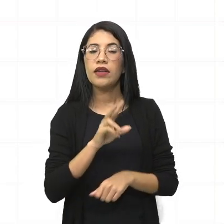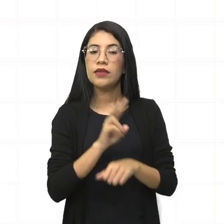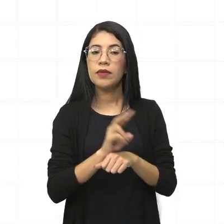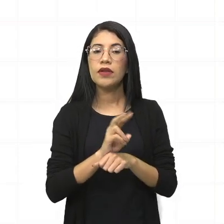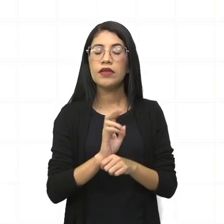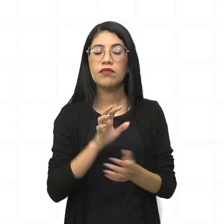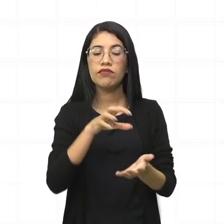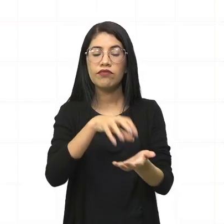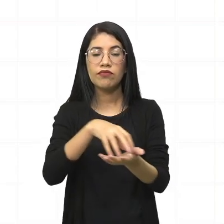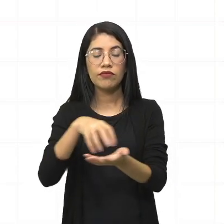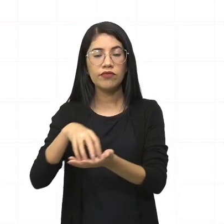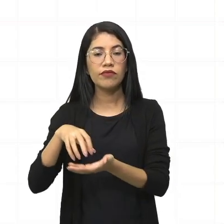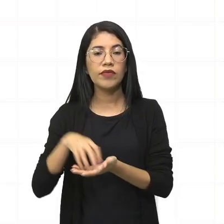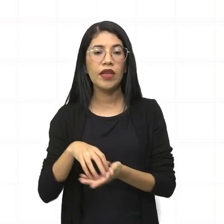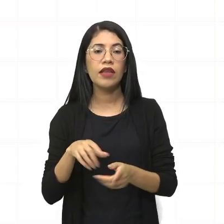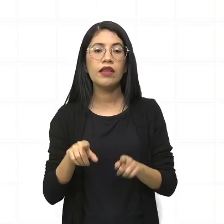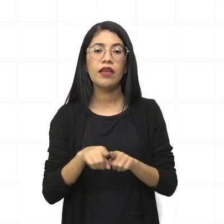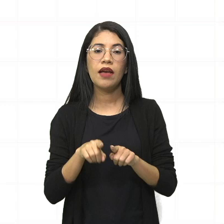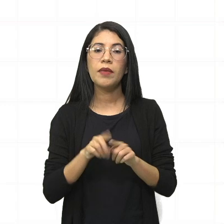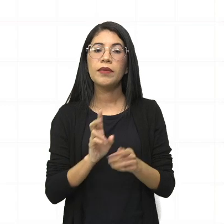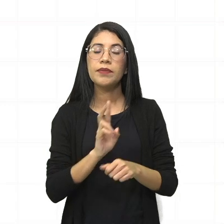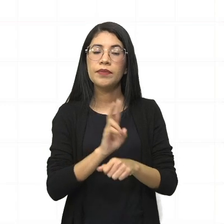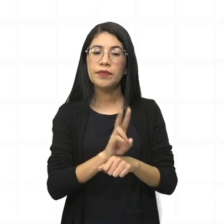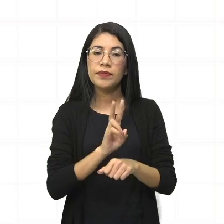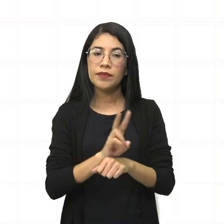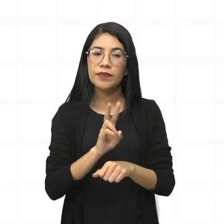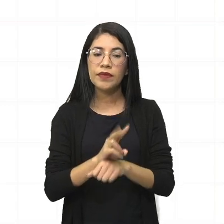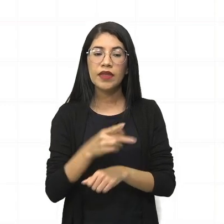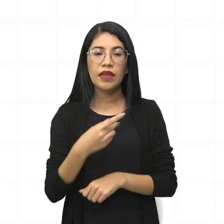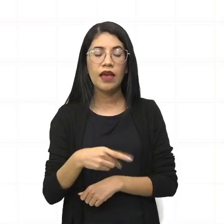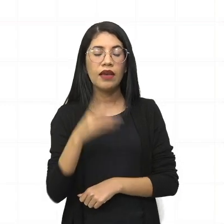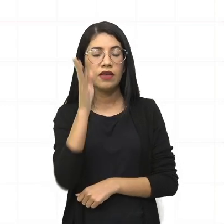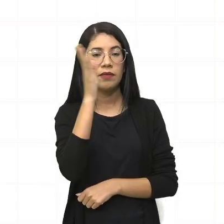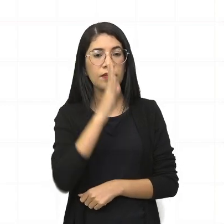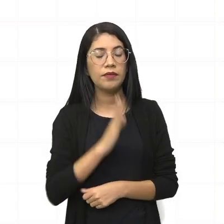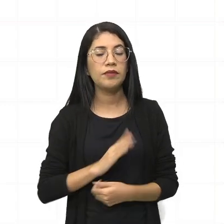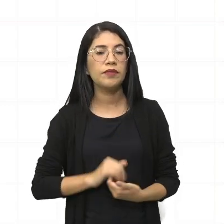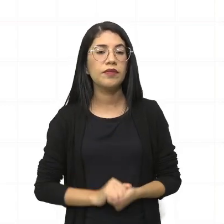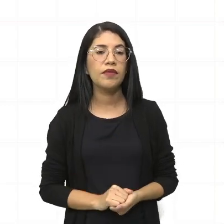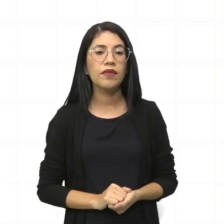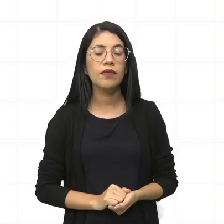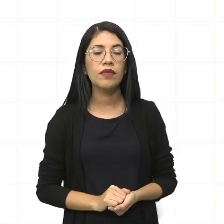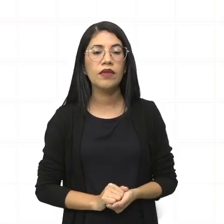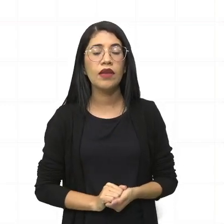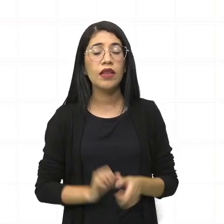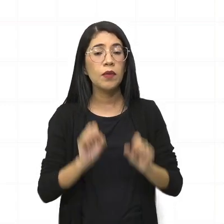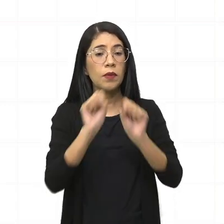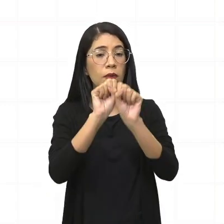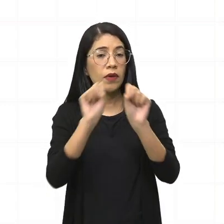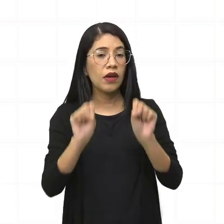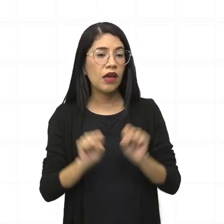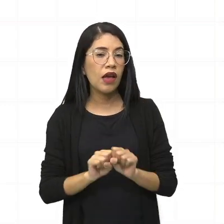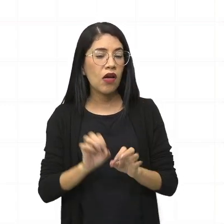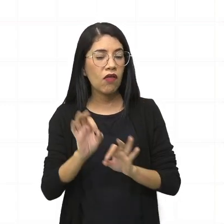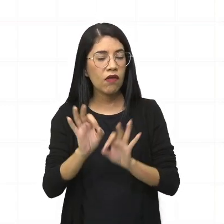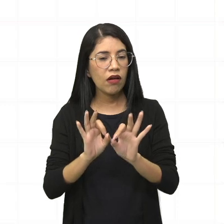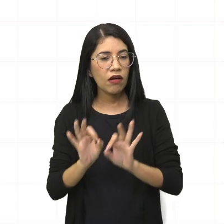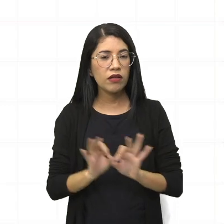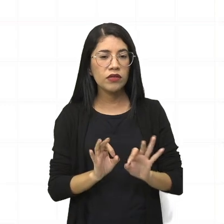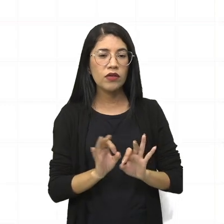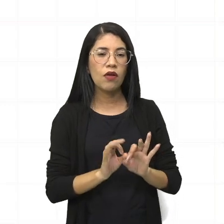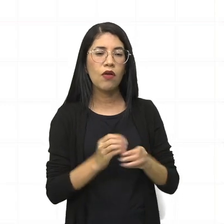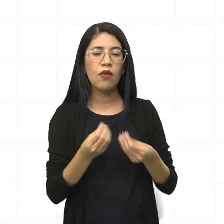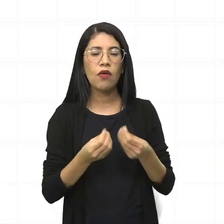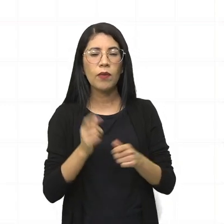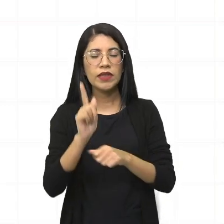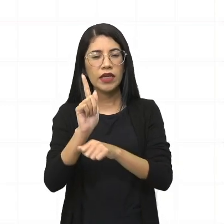proteção ambiental, de conservação no nosso país. Então, esse sistema ele organizou a gestão dessas unidades